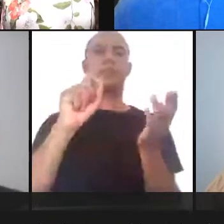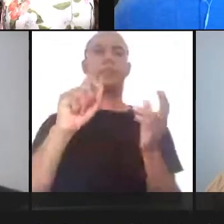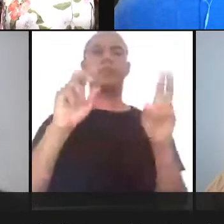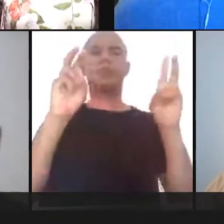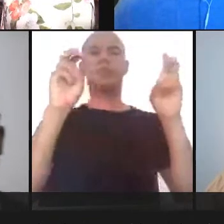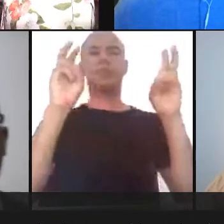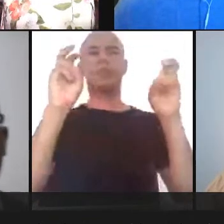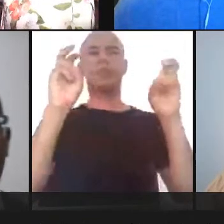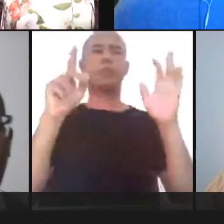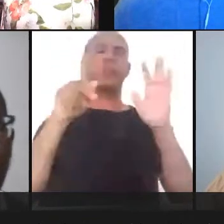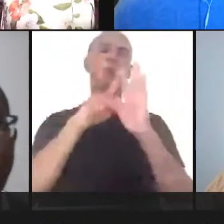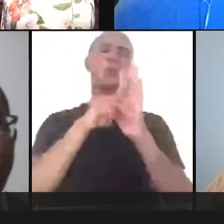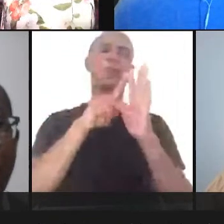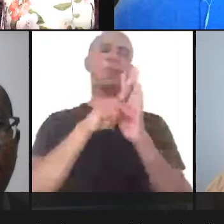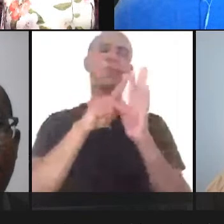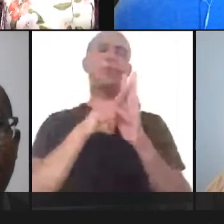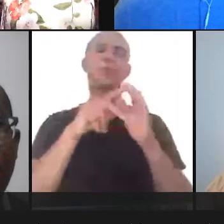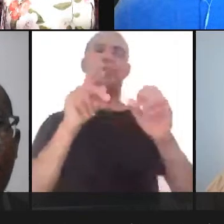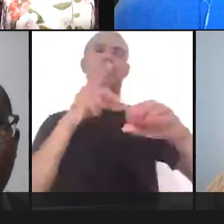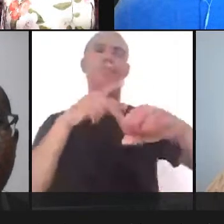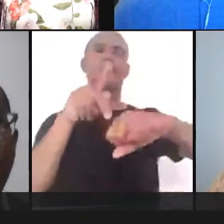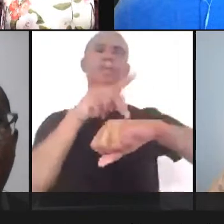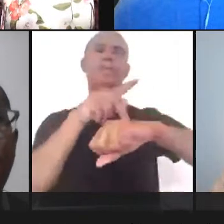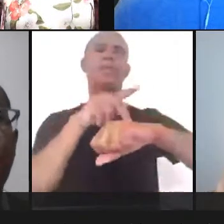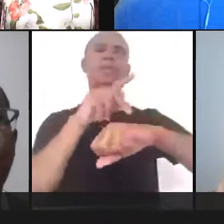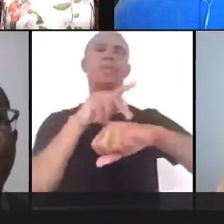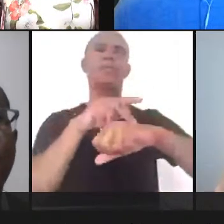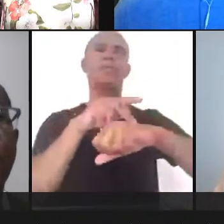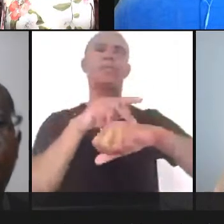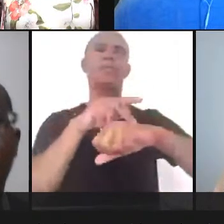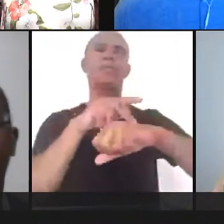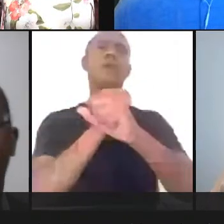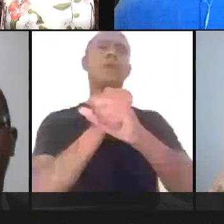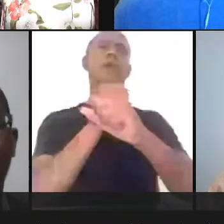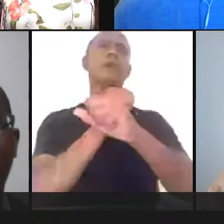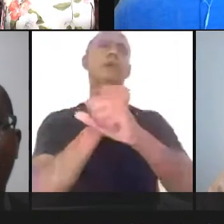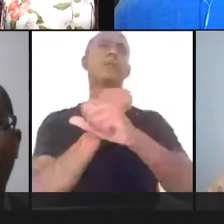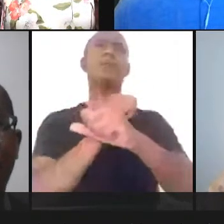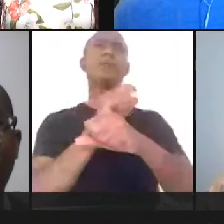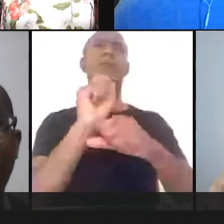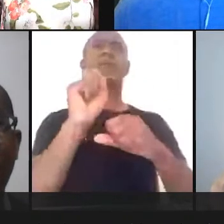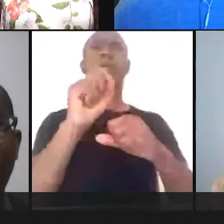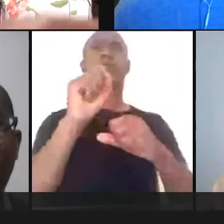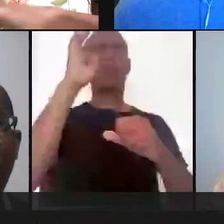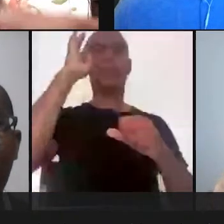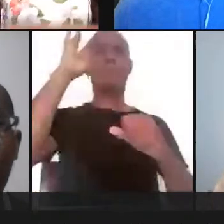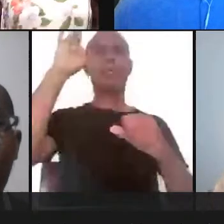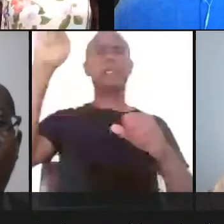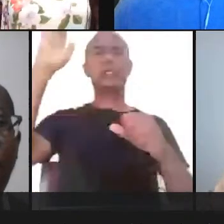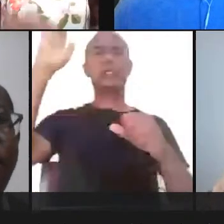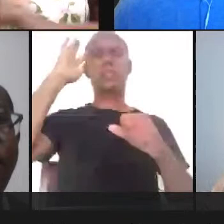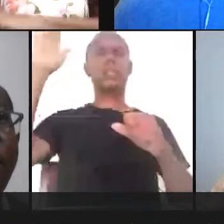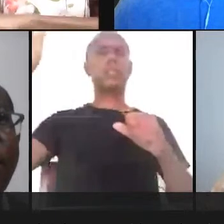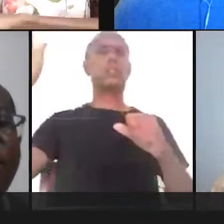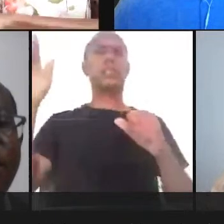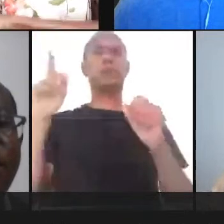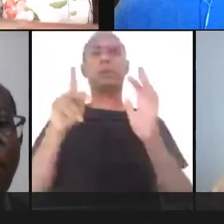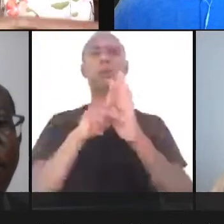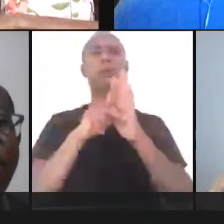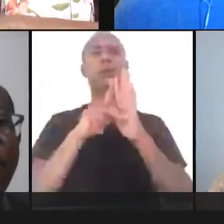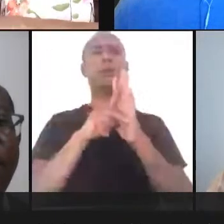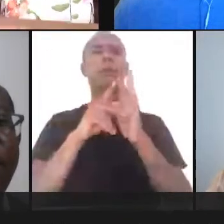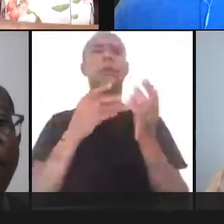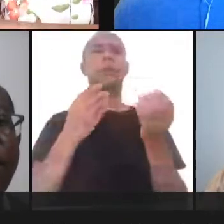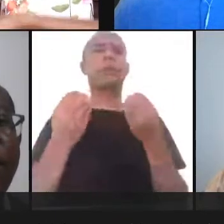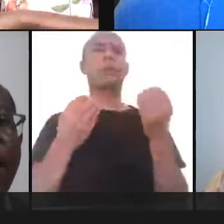dos anos de utopia, nós tivemos uma distopia. O Cravinha se